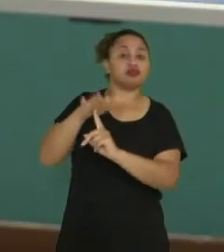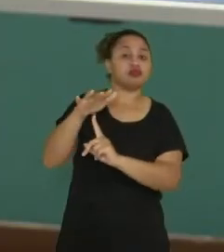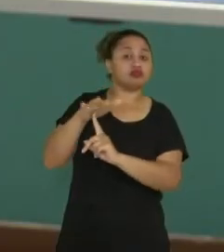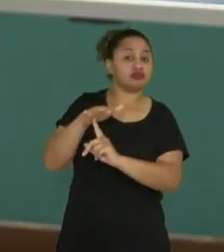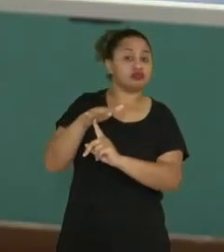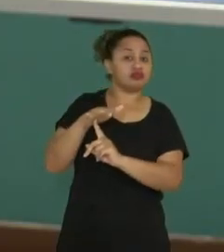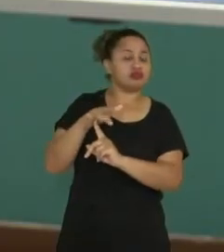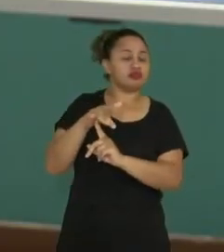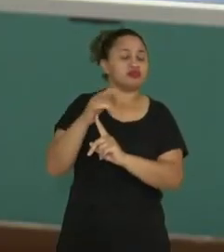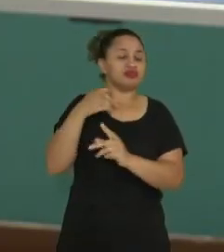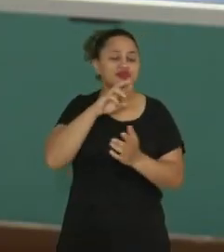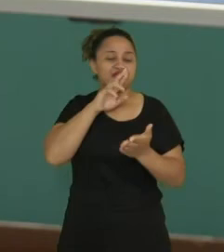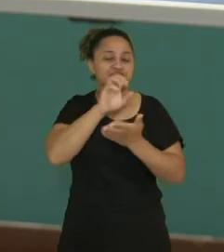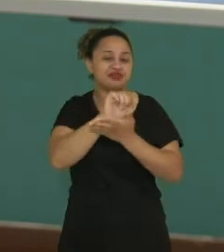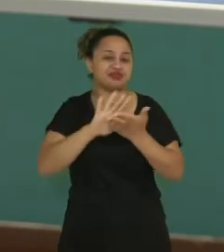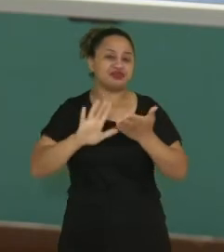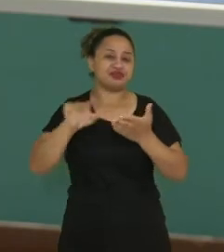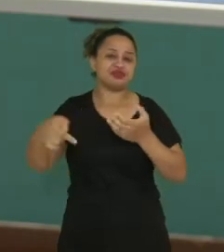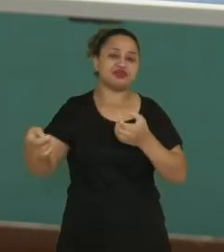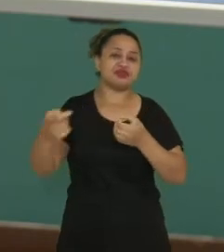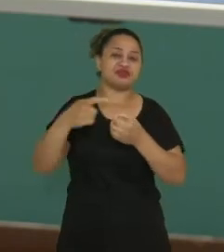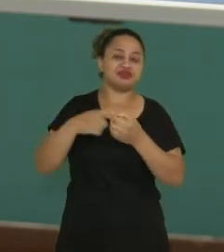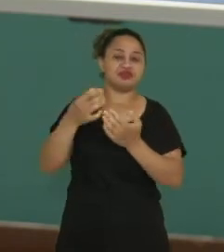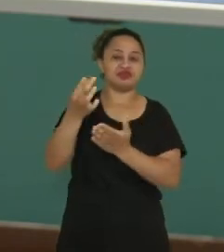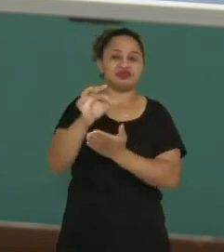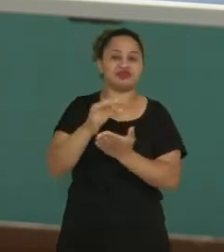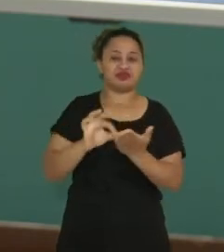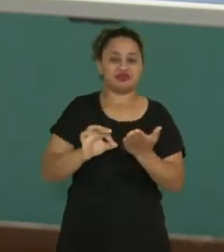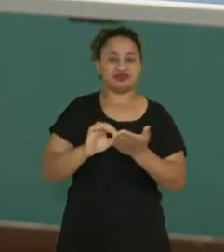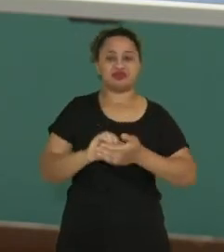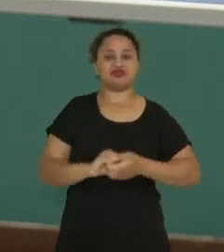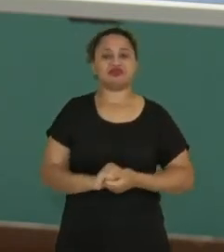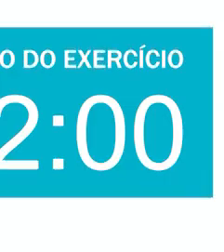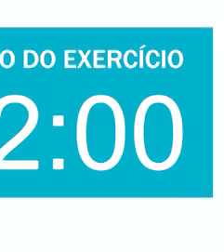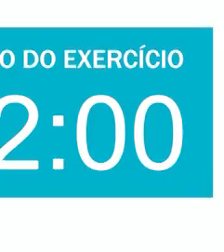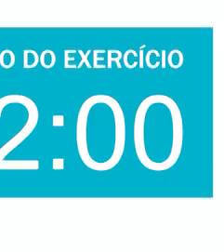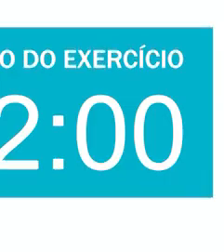paranaense? Vamos responder e a gente volta para fazer a correção.